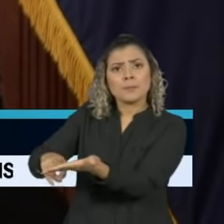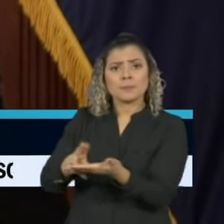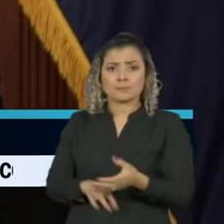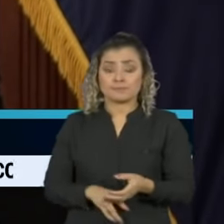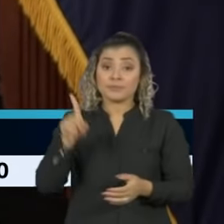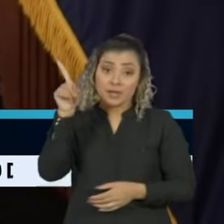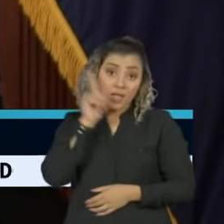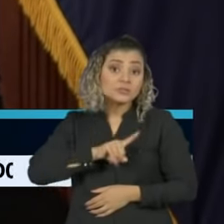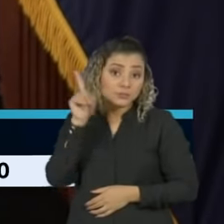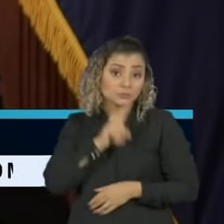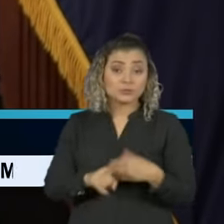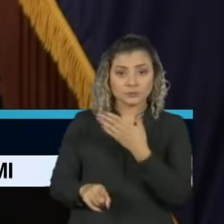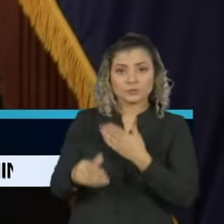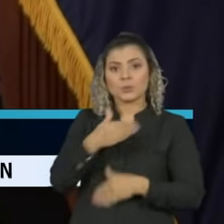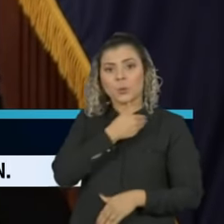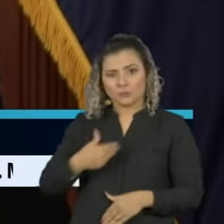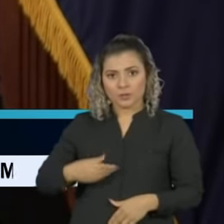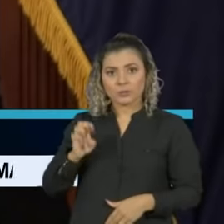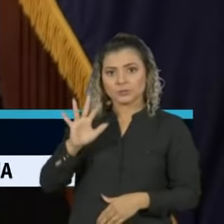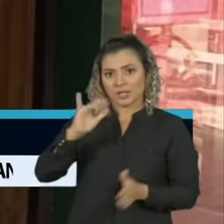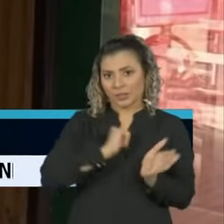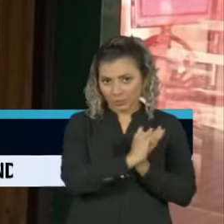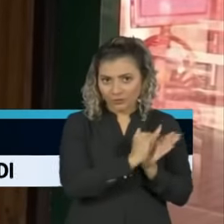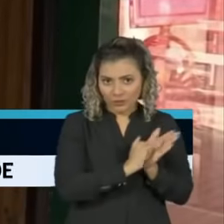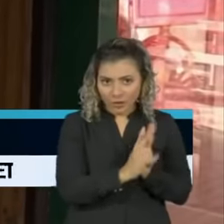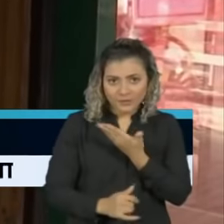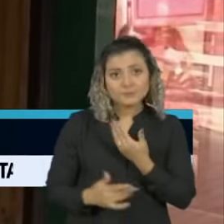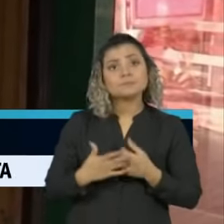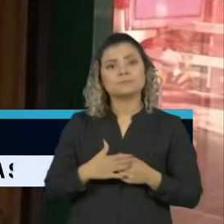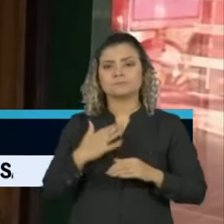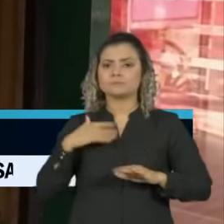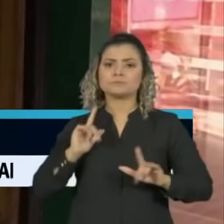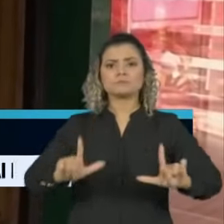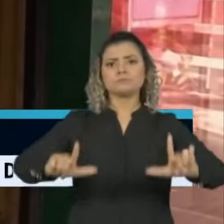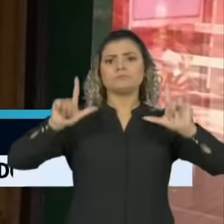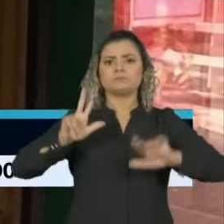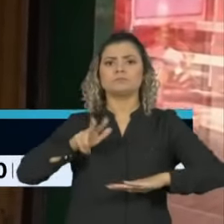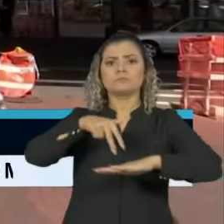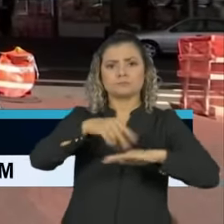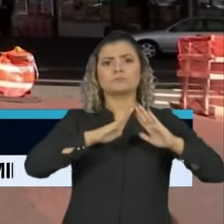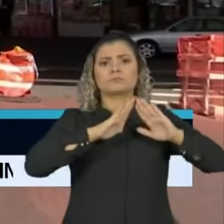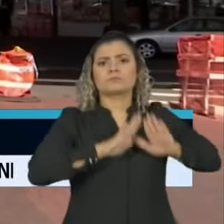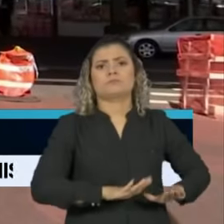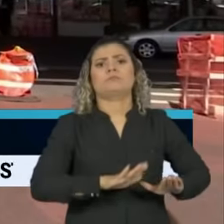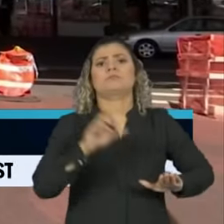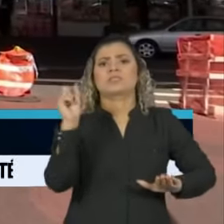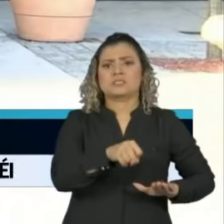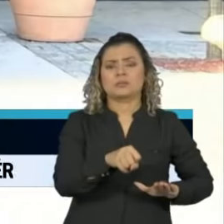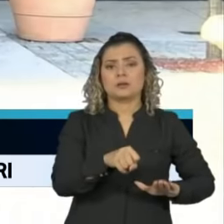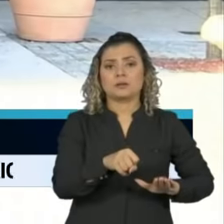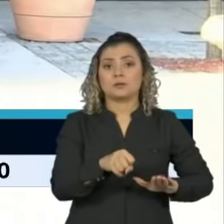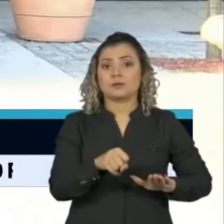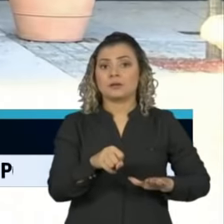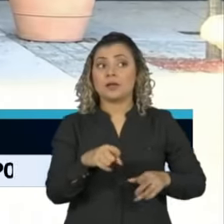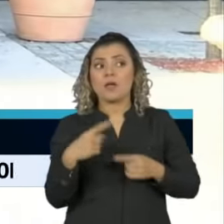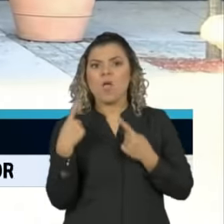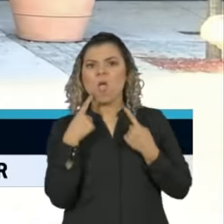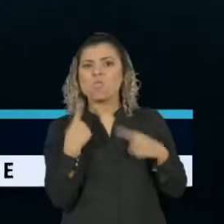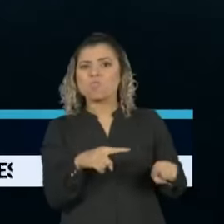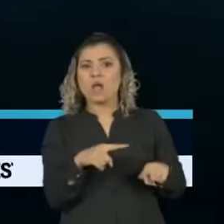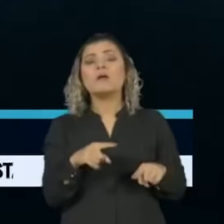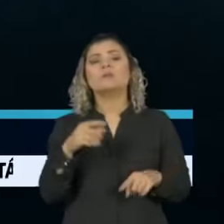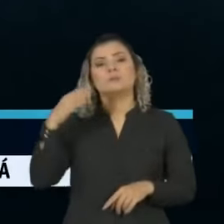Nos Estados Unidos, o governador do estado de Nova York veio a público defender a quarentena, refutando o discurso do presidente